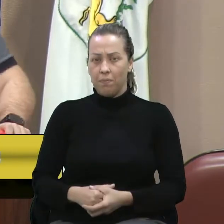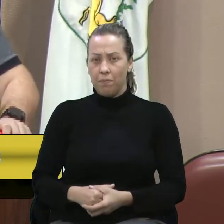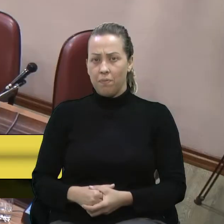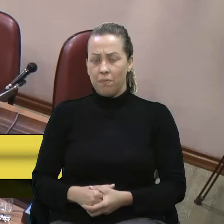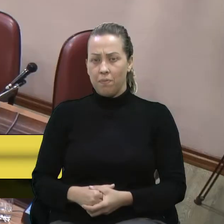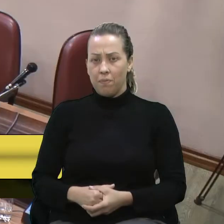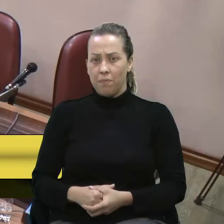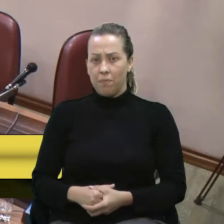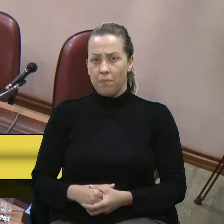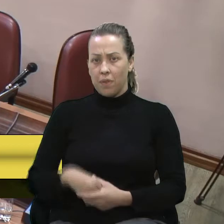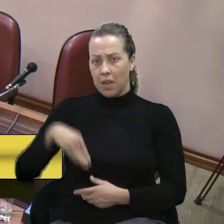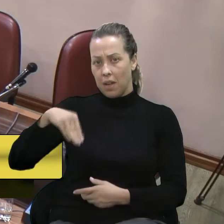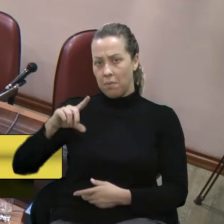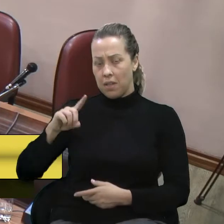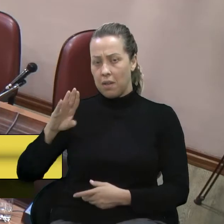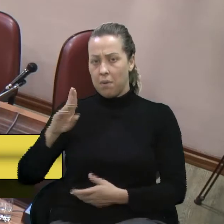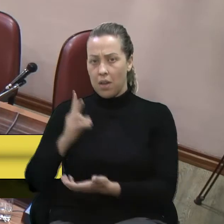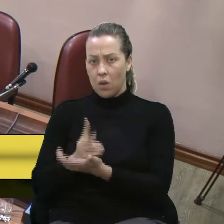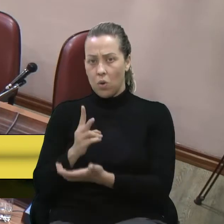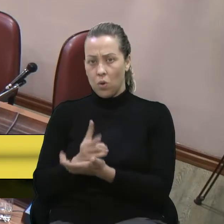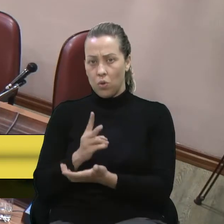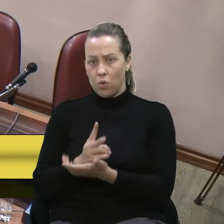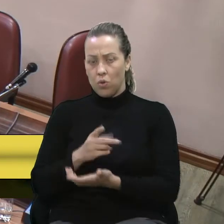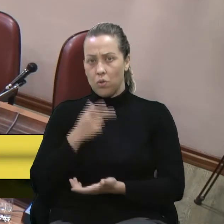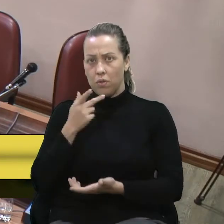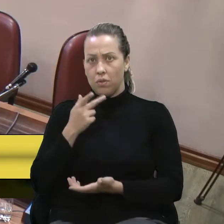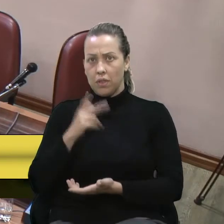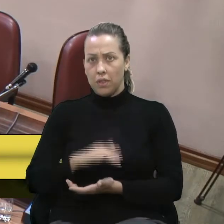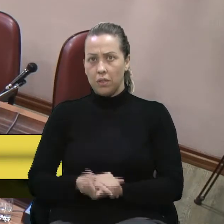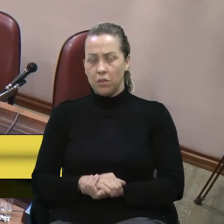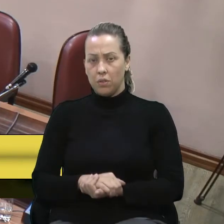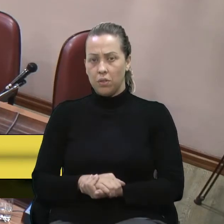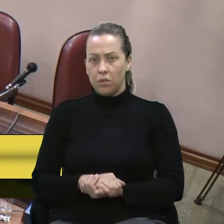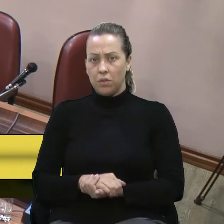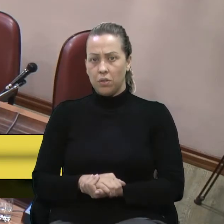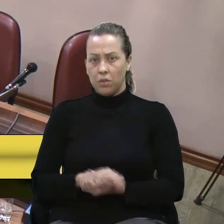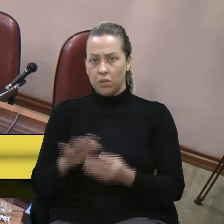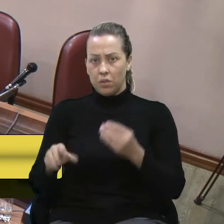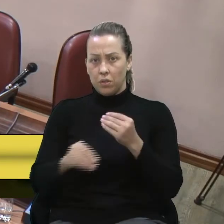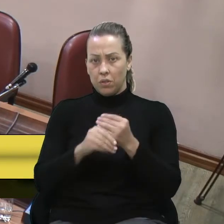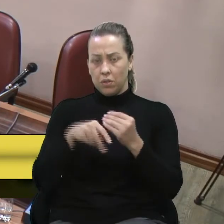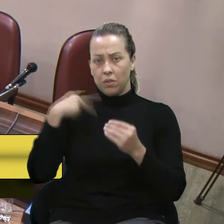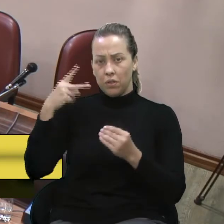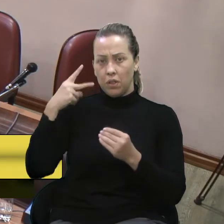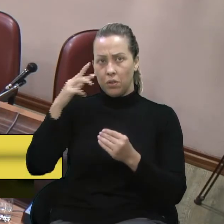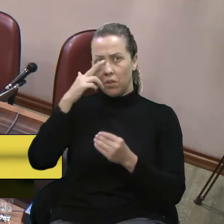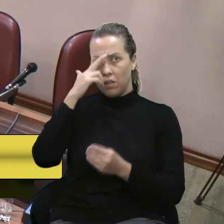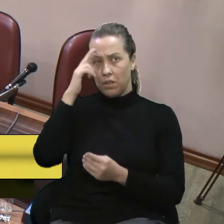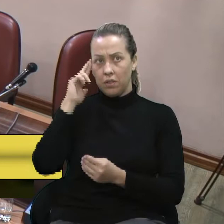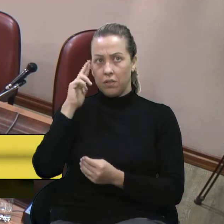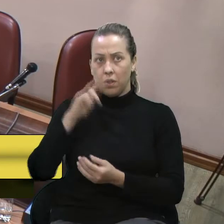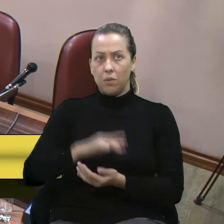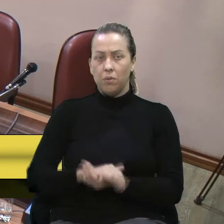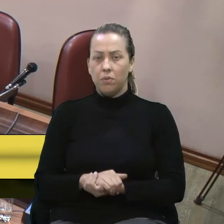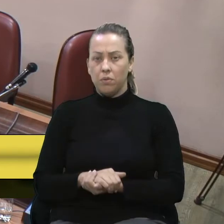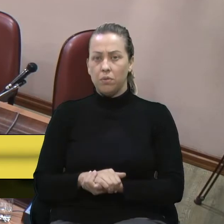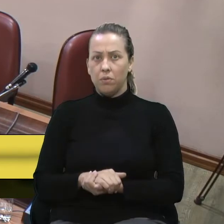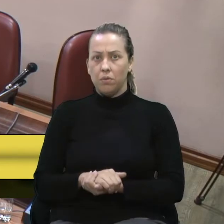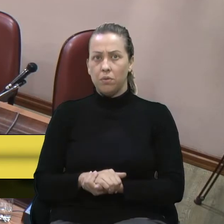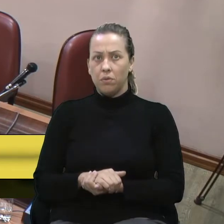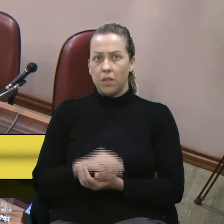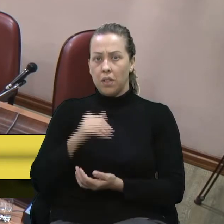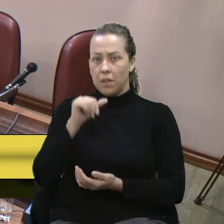do MDB, permanece o vereador Felipe com a palavra. Uma parte, vereador Felipe. Uma parte,